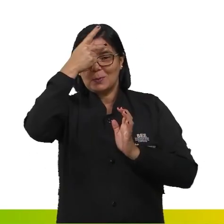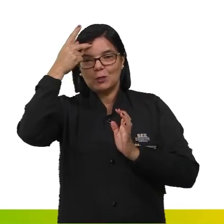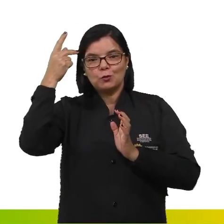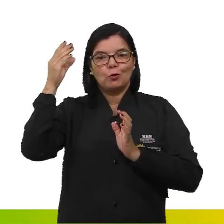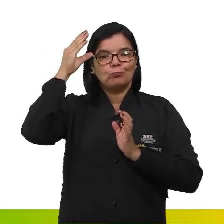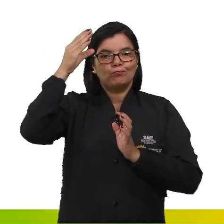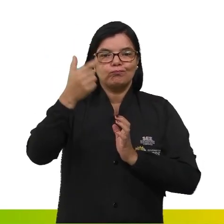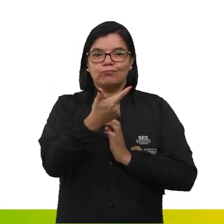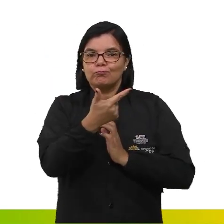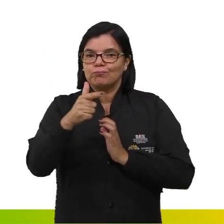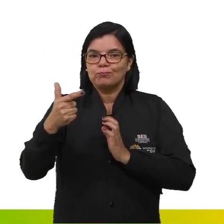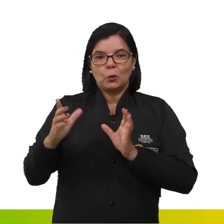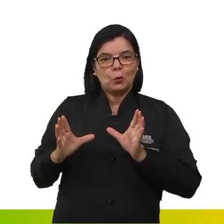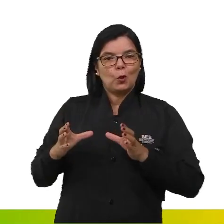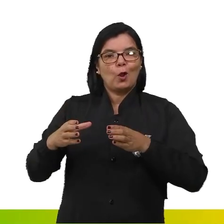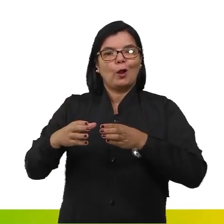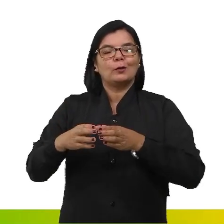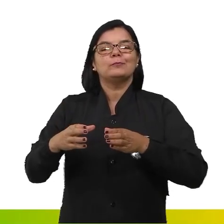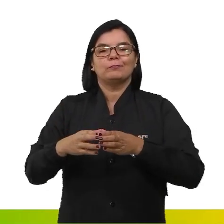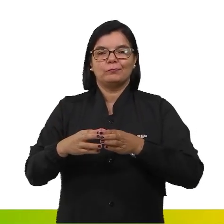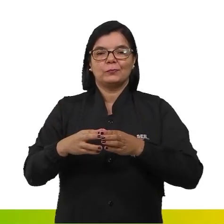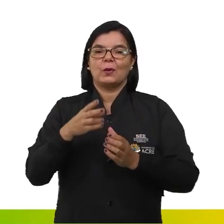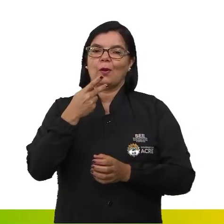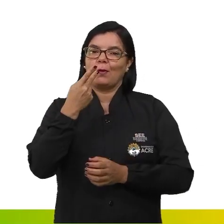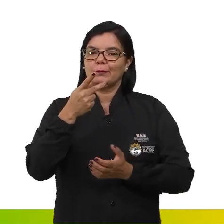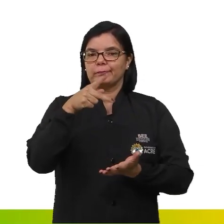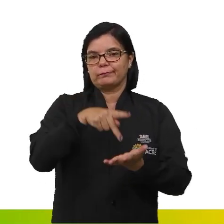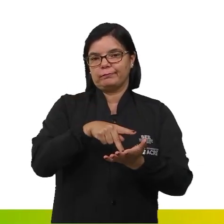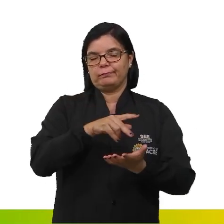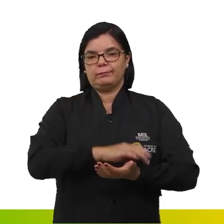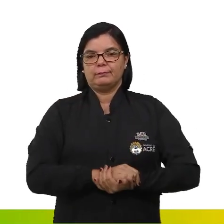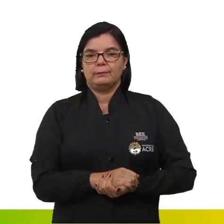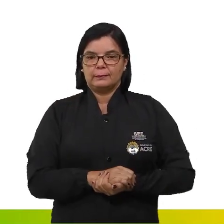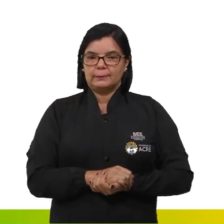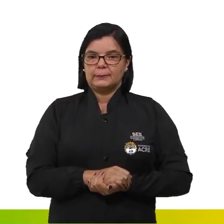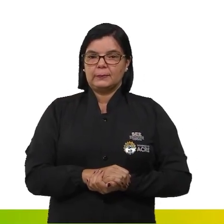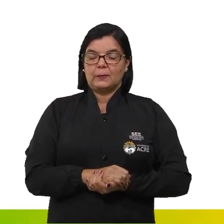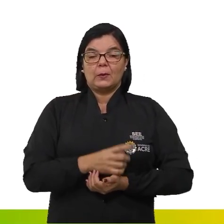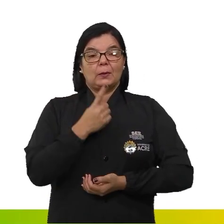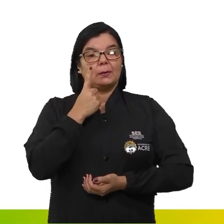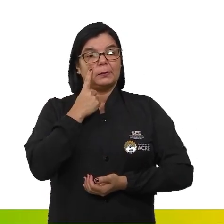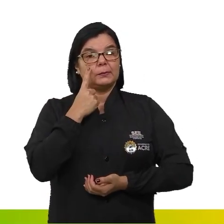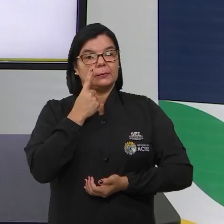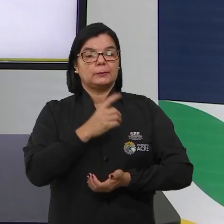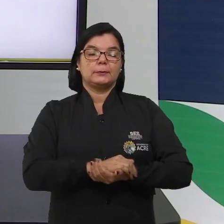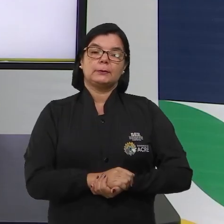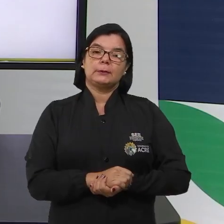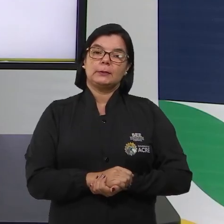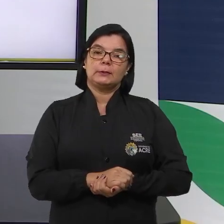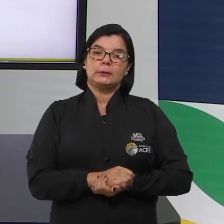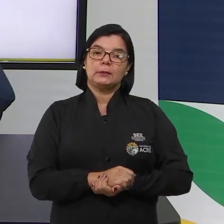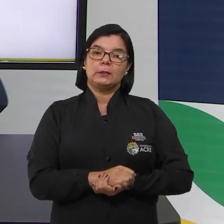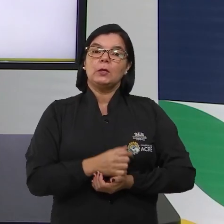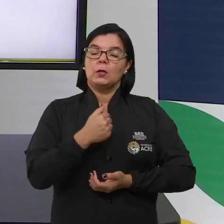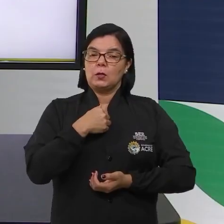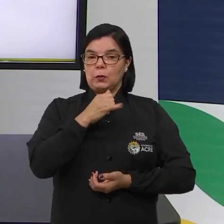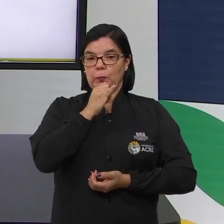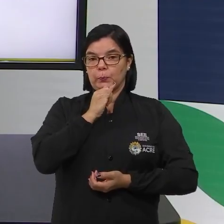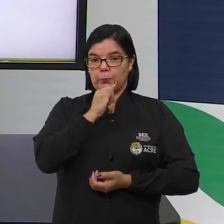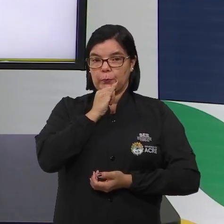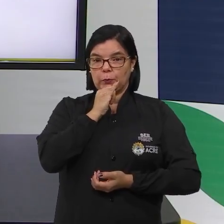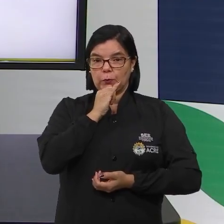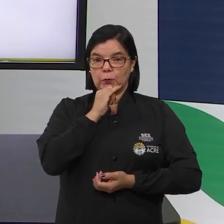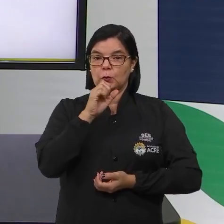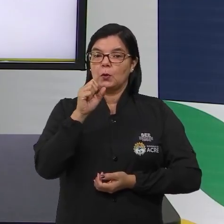de aldeia a portador da verdade. Olha aí. Então por exemplo,